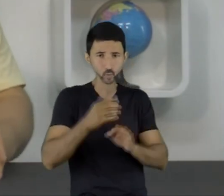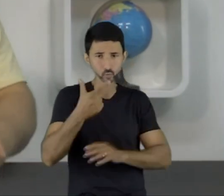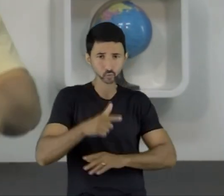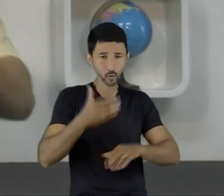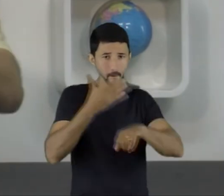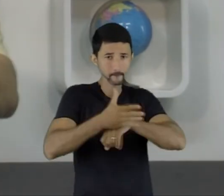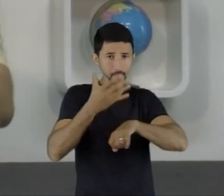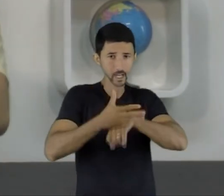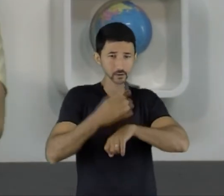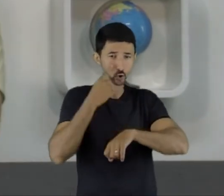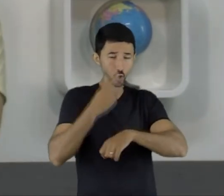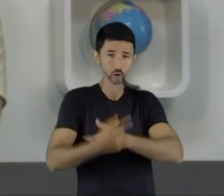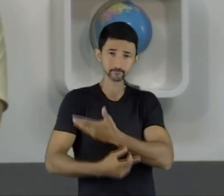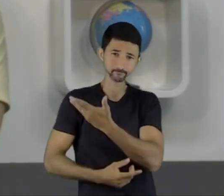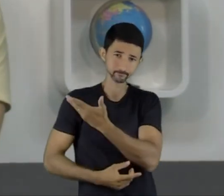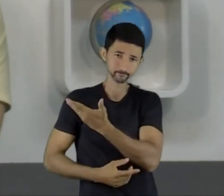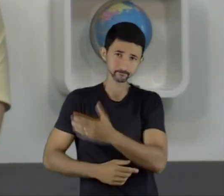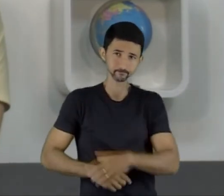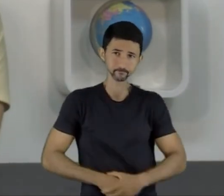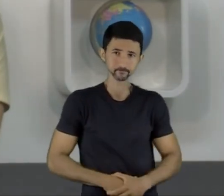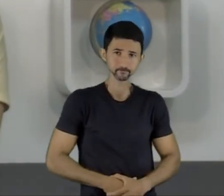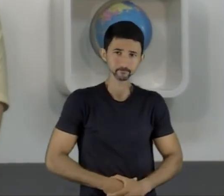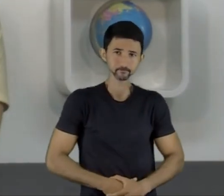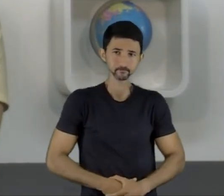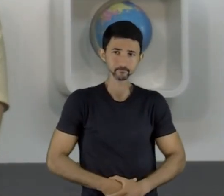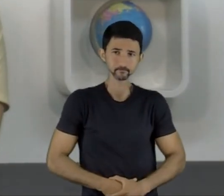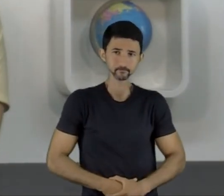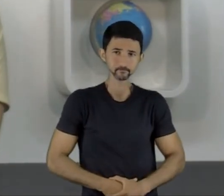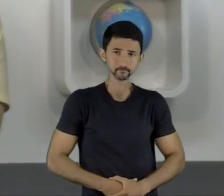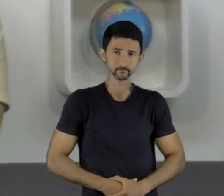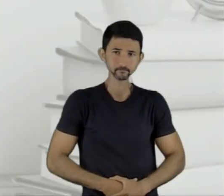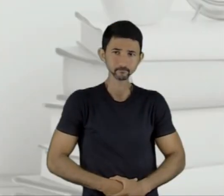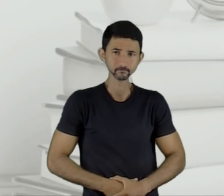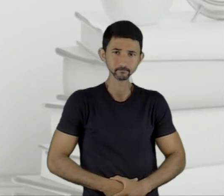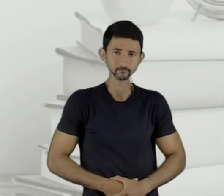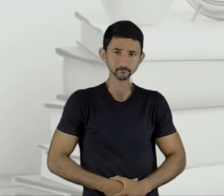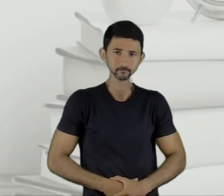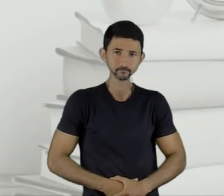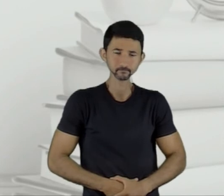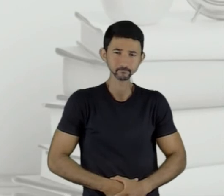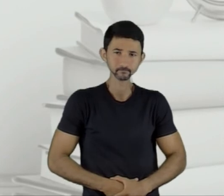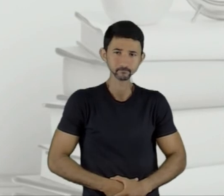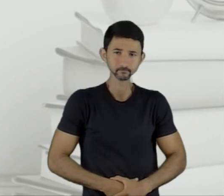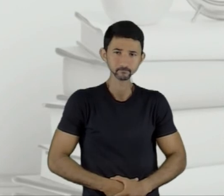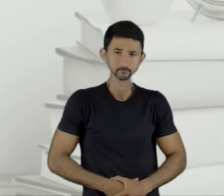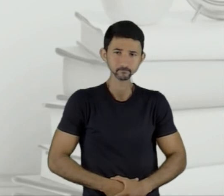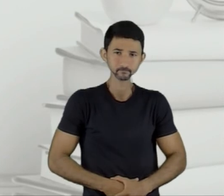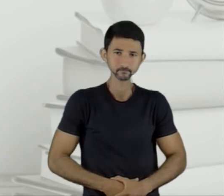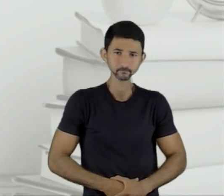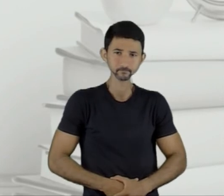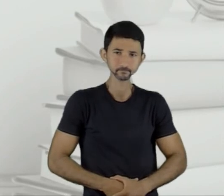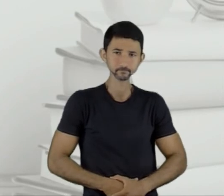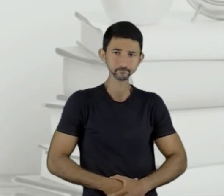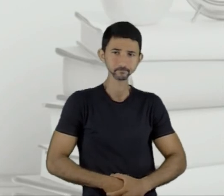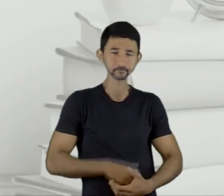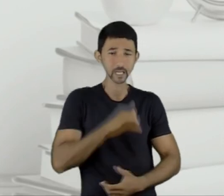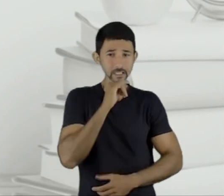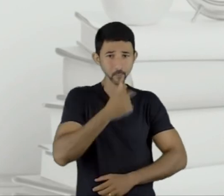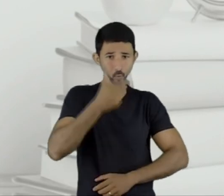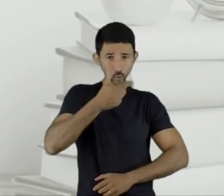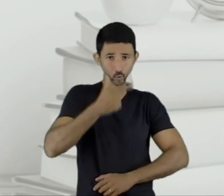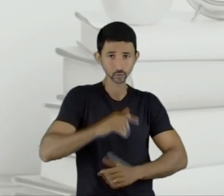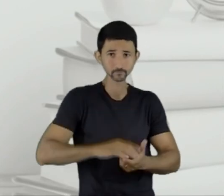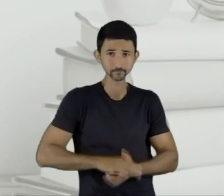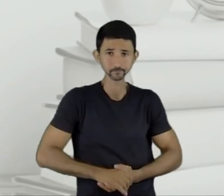na prática. Observa só. Acompanhando aí desse primeiro exemplo, voltando. O segundo exemplo,